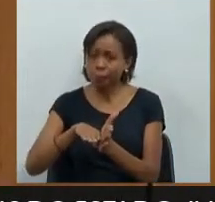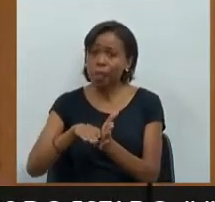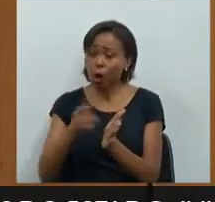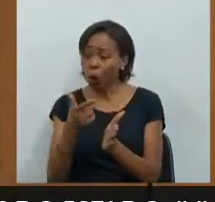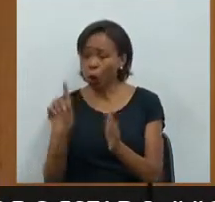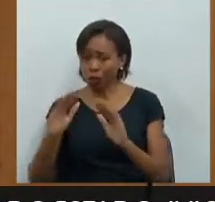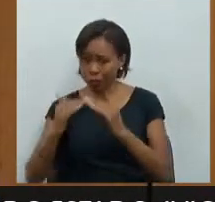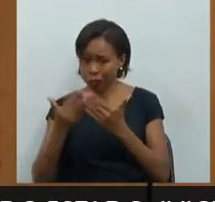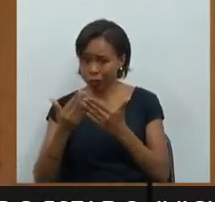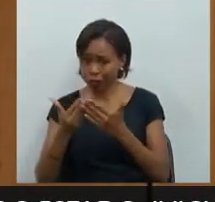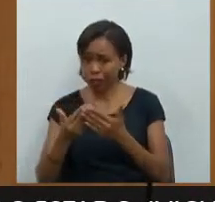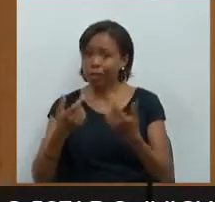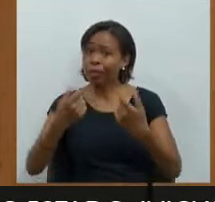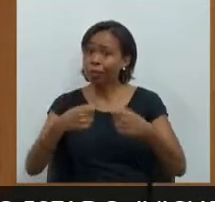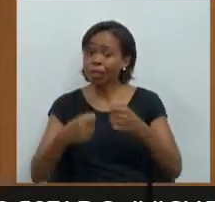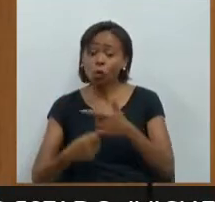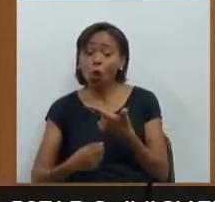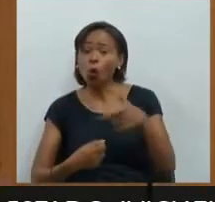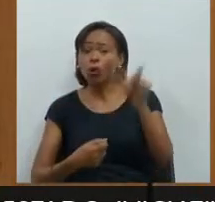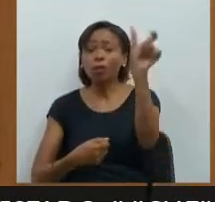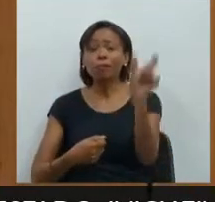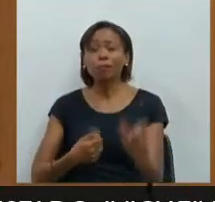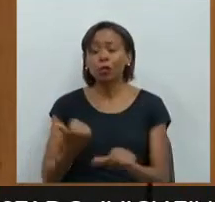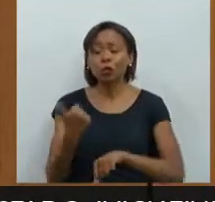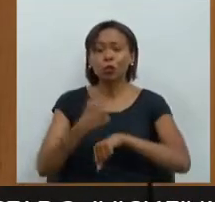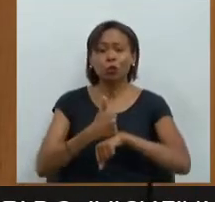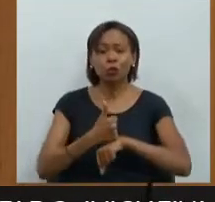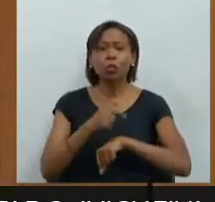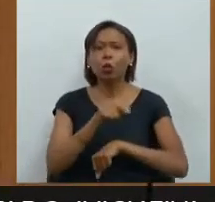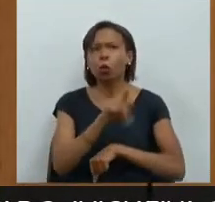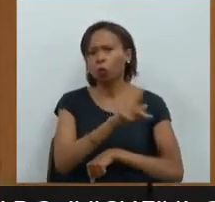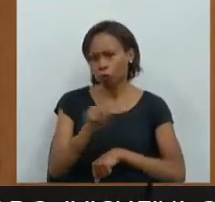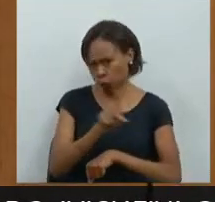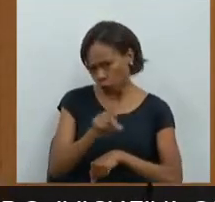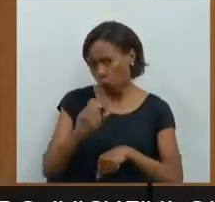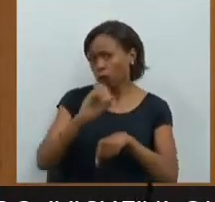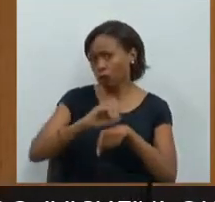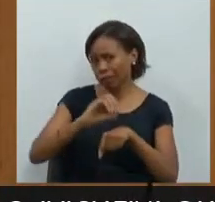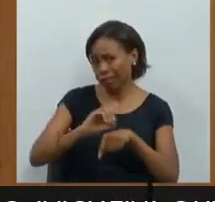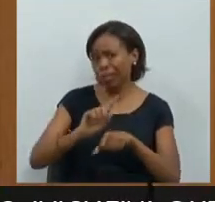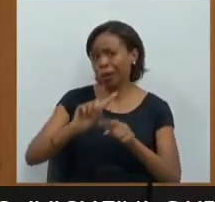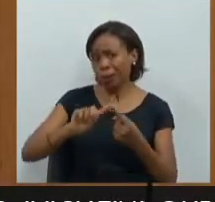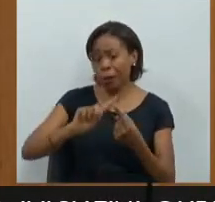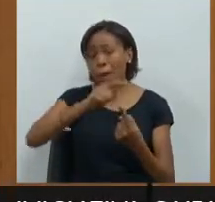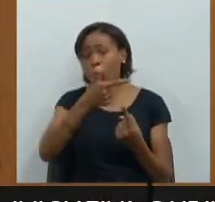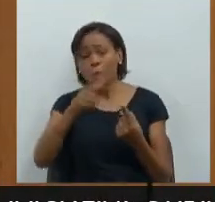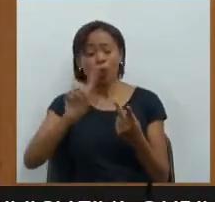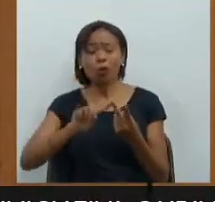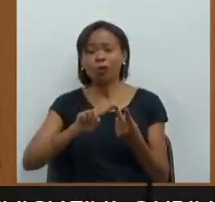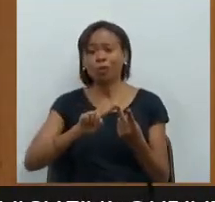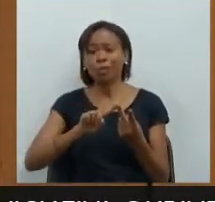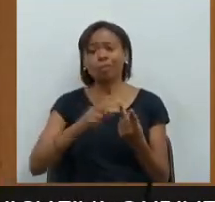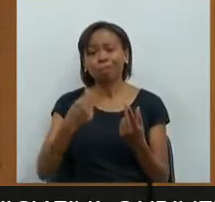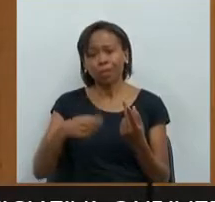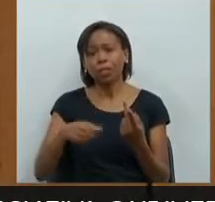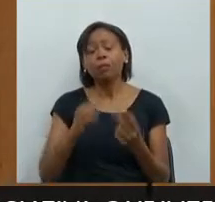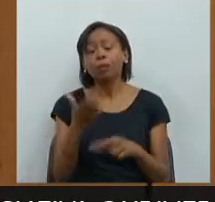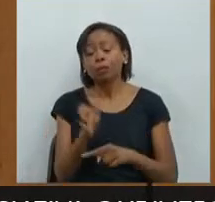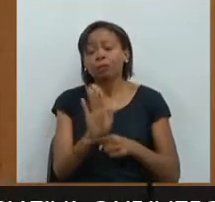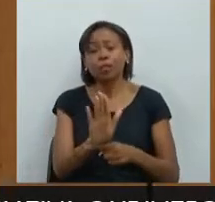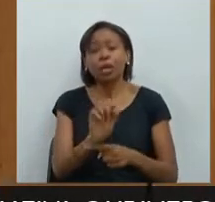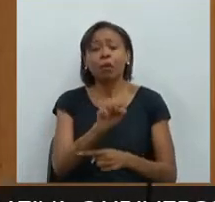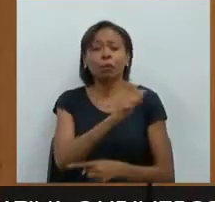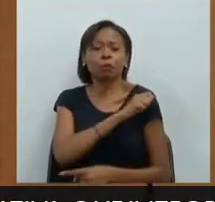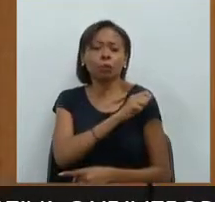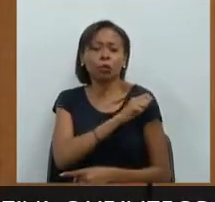alguém, além do professor da oficina, para ajudar a receber esse aluno, conduzir esse